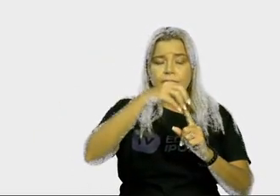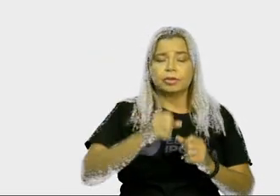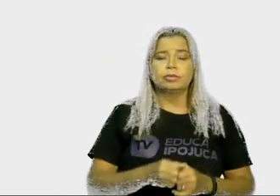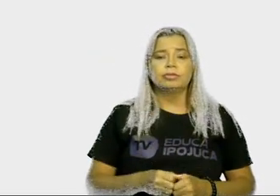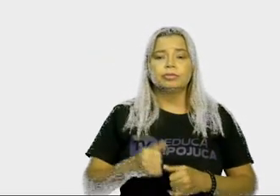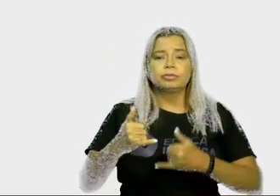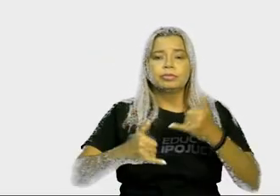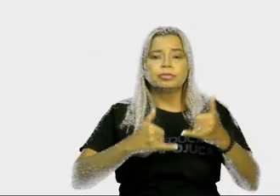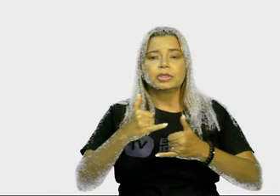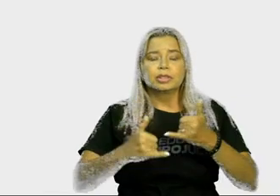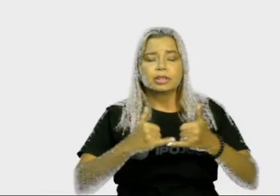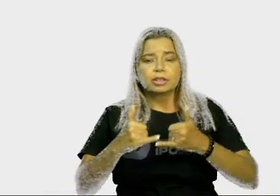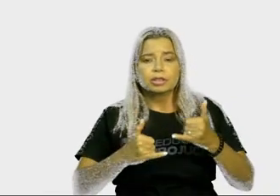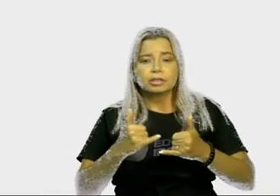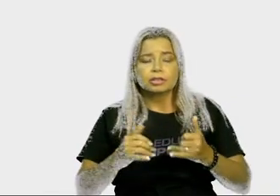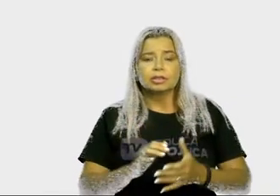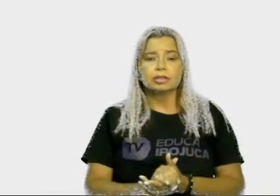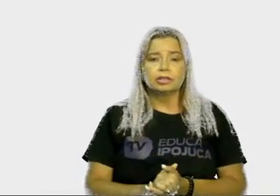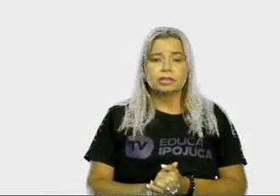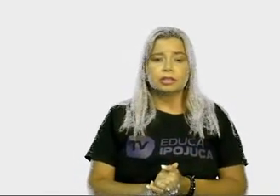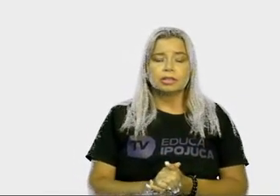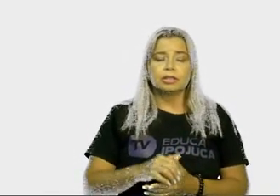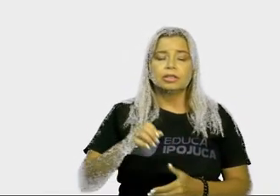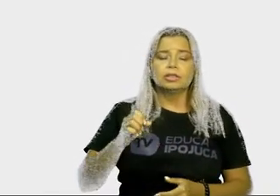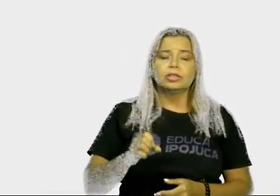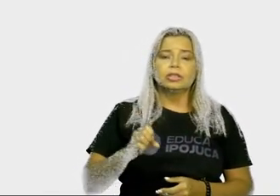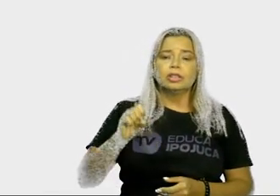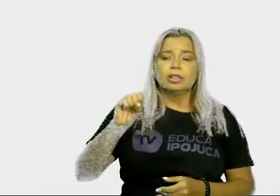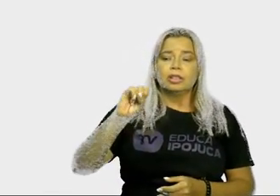brincadeiras, jogos sensoriais,